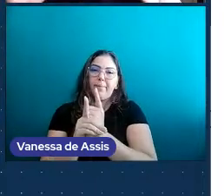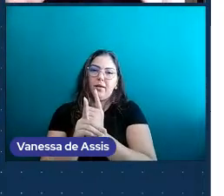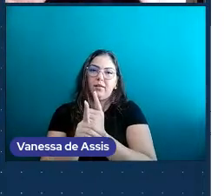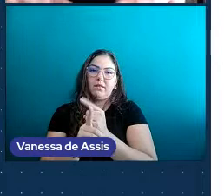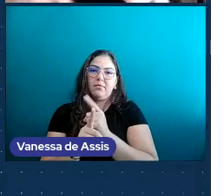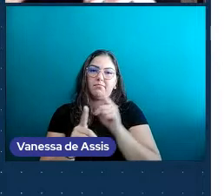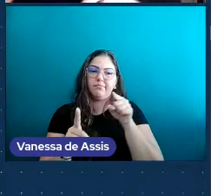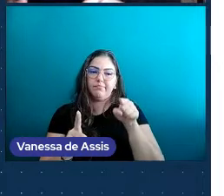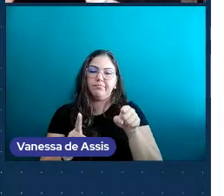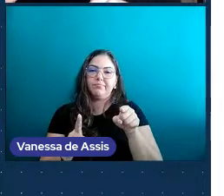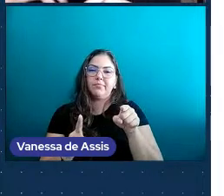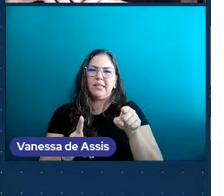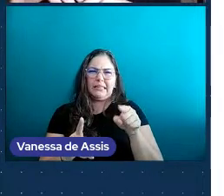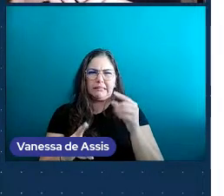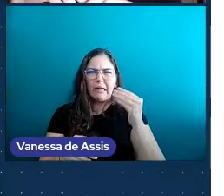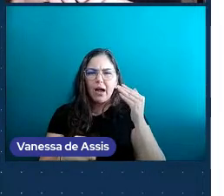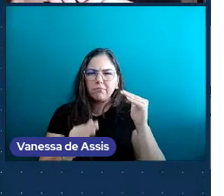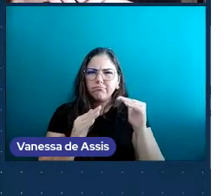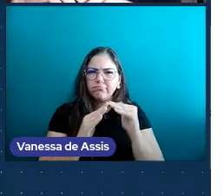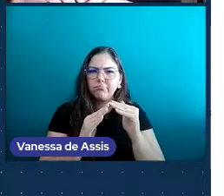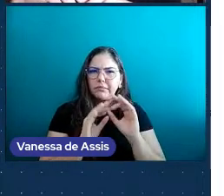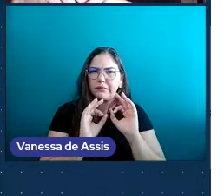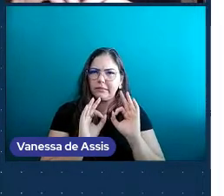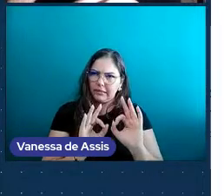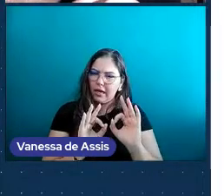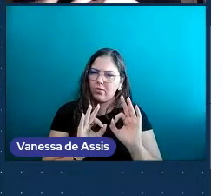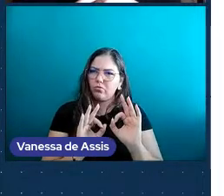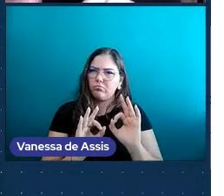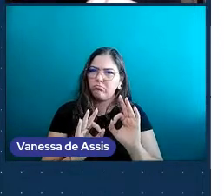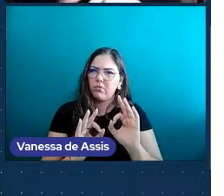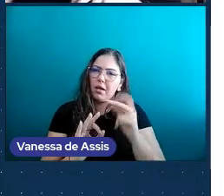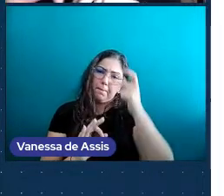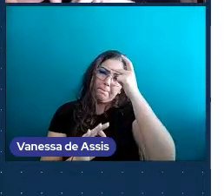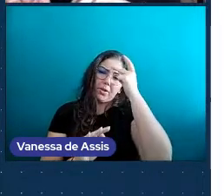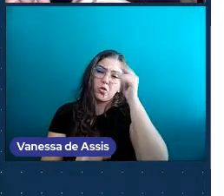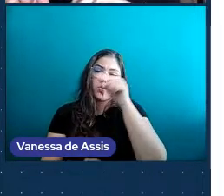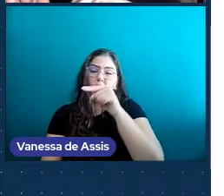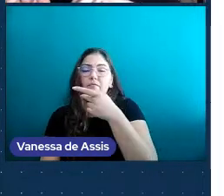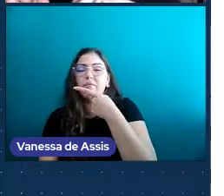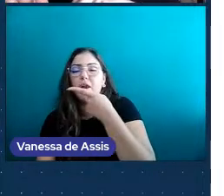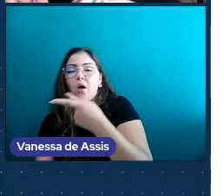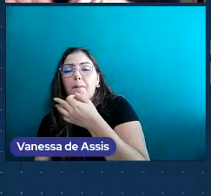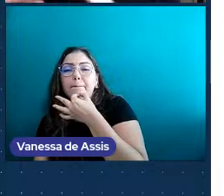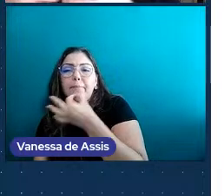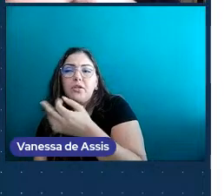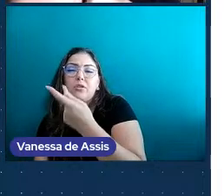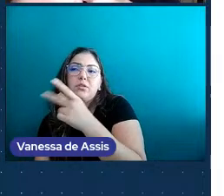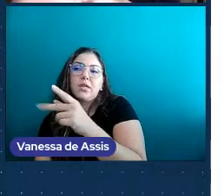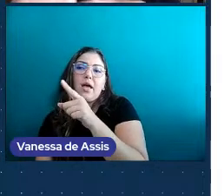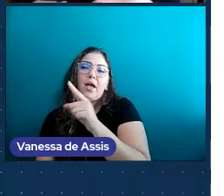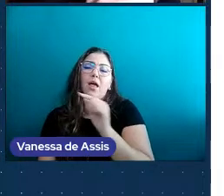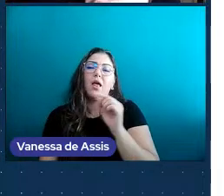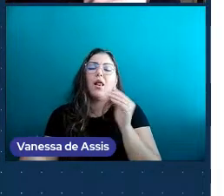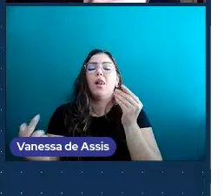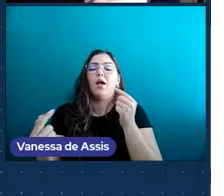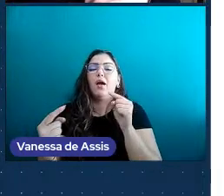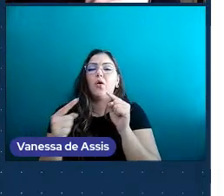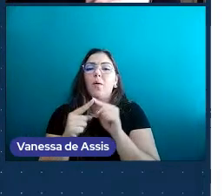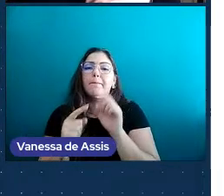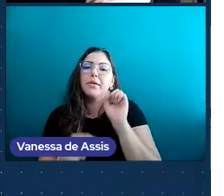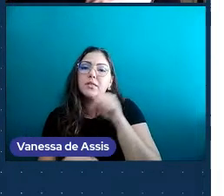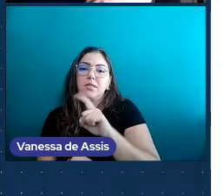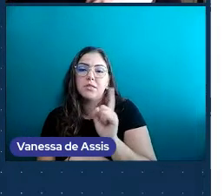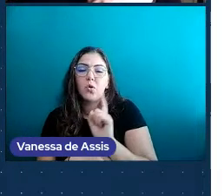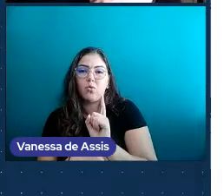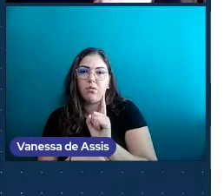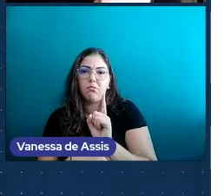entre aspas, contaminada pela sua subjetividade, para deixar que a subjetividade da pessoa pesquisada também apareça nos resultados.